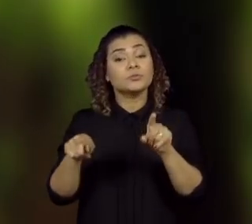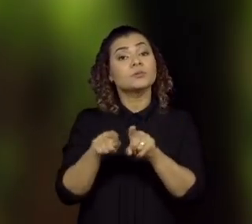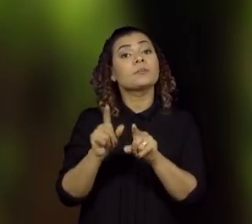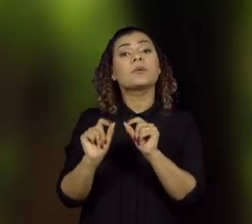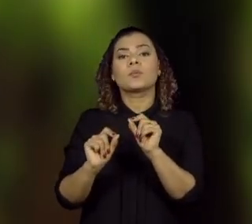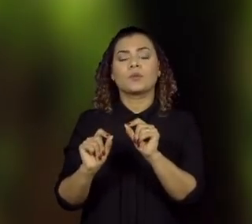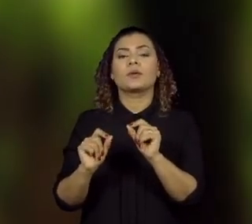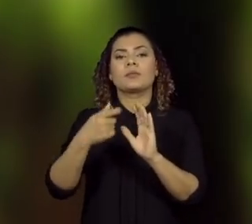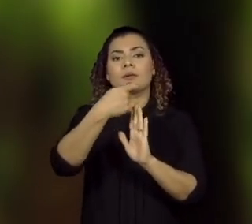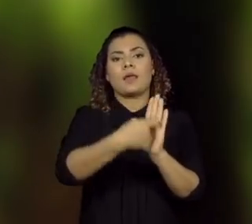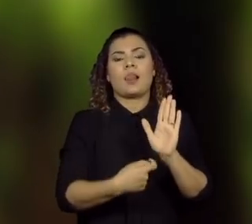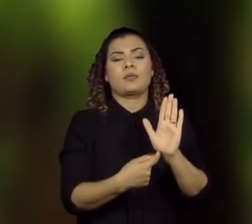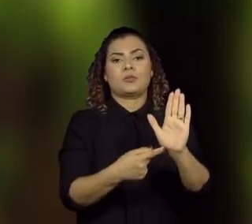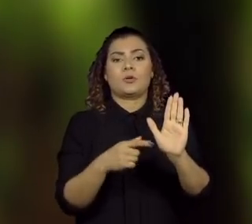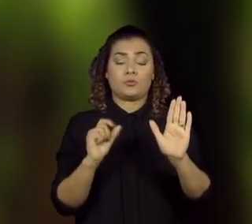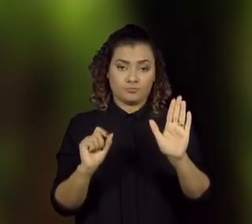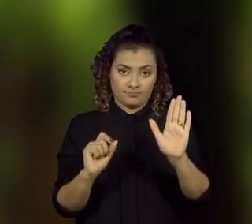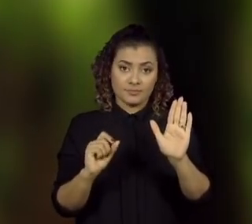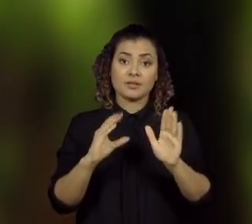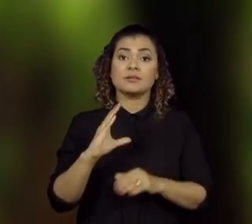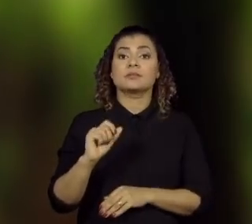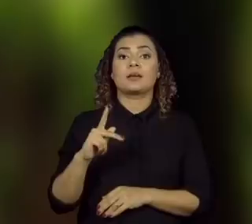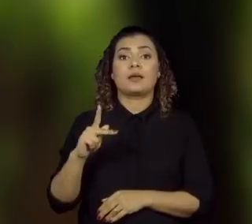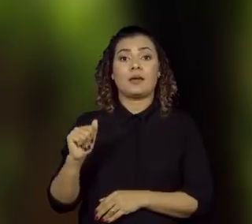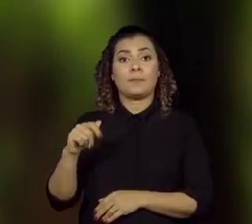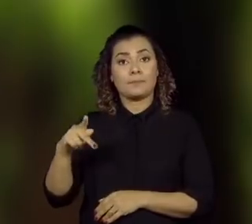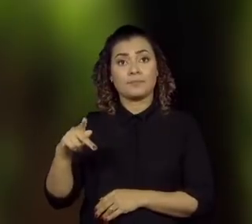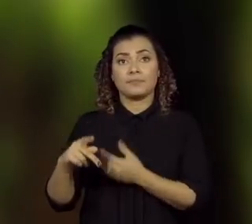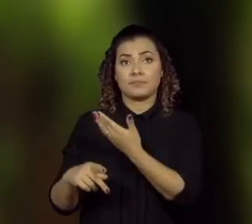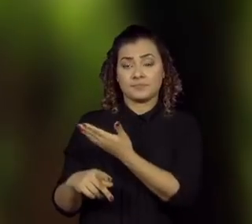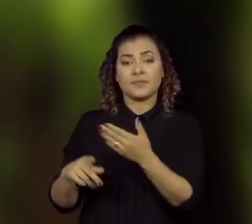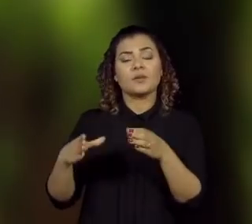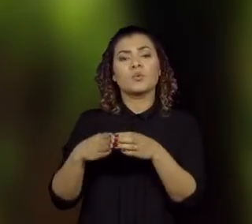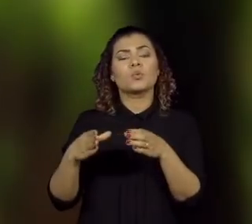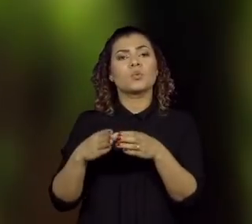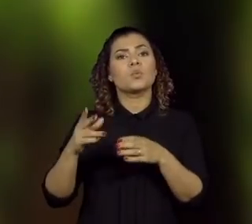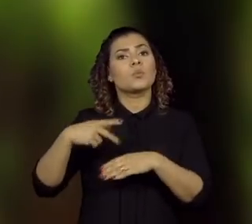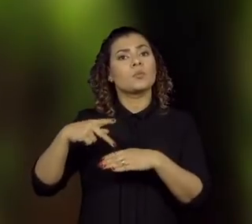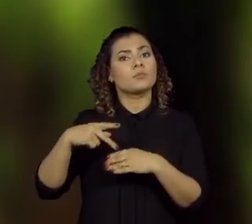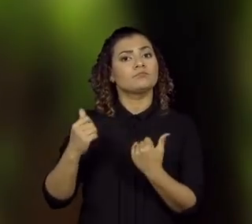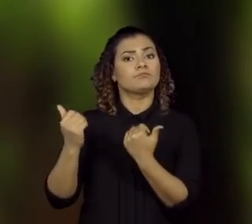elas o relatório Cercar e Trazer o Boi, da Anistia